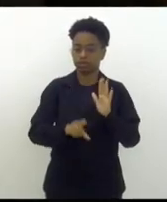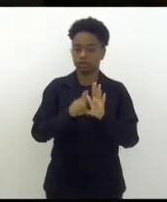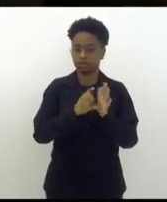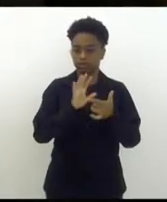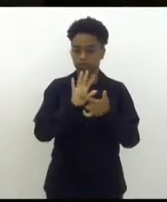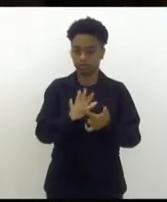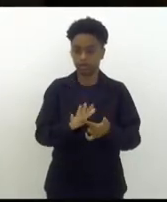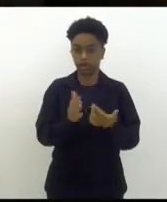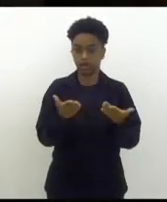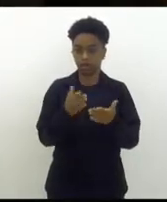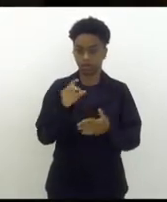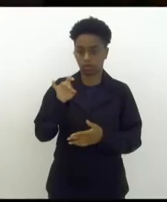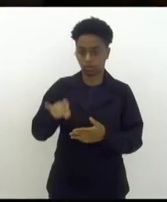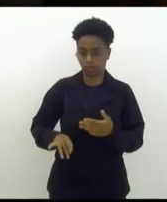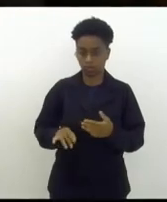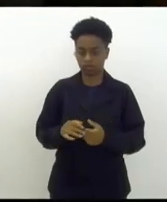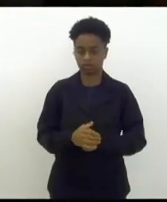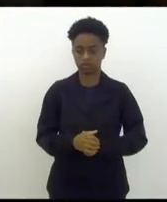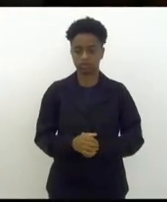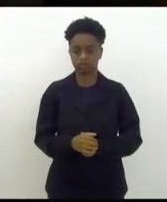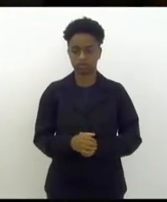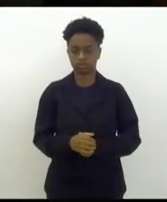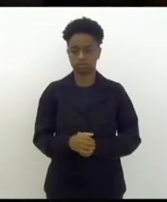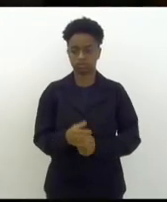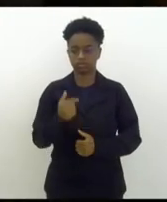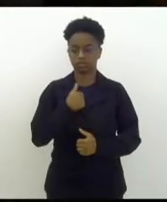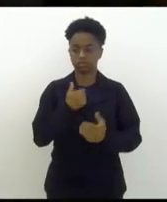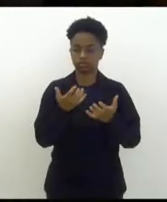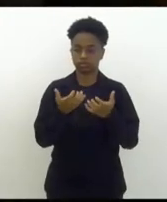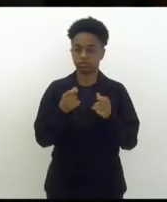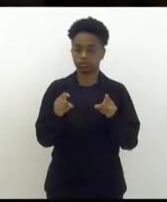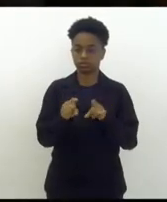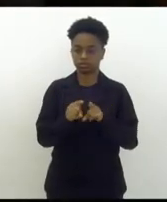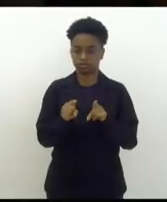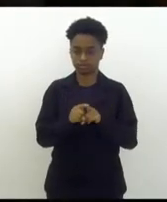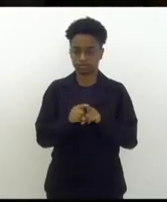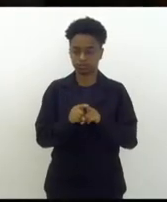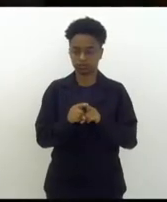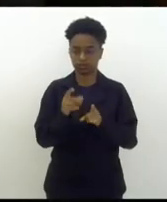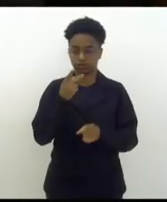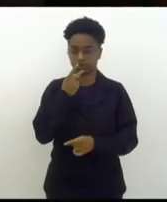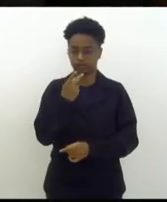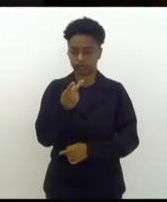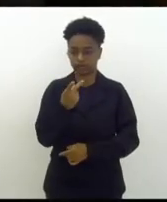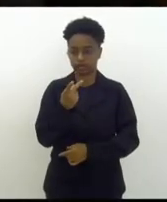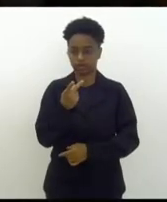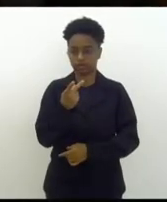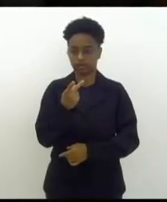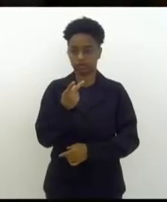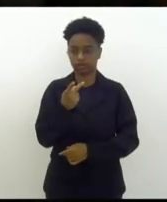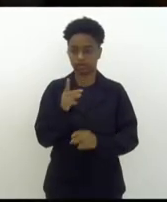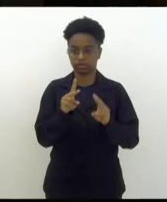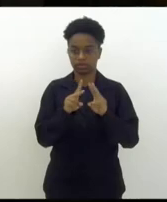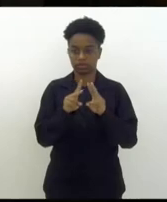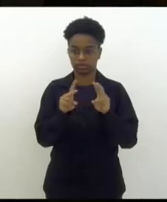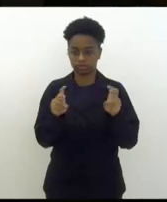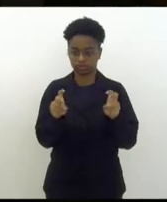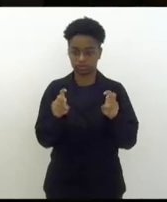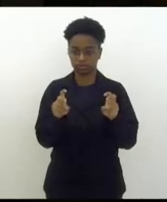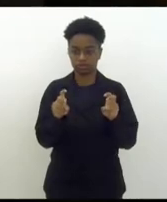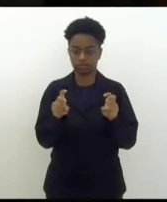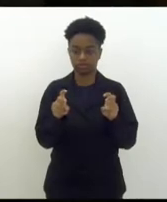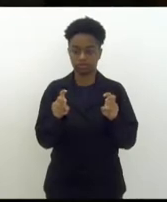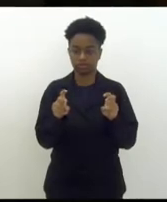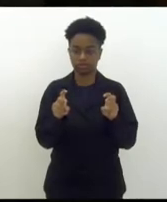apresenta por último queria também fazer menção a equiparação